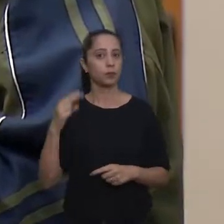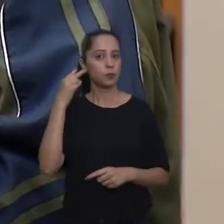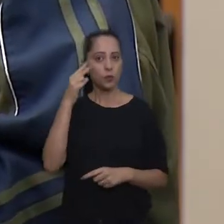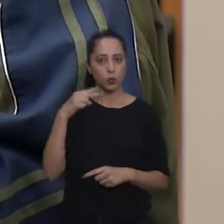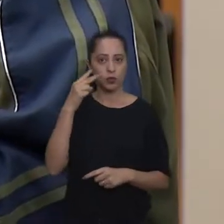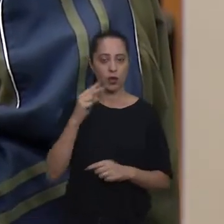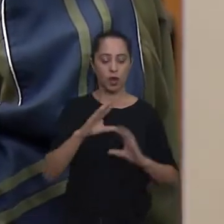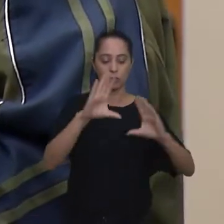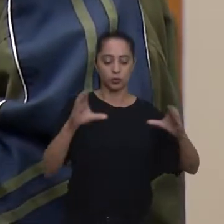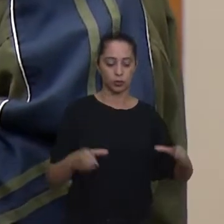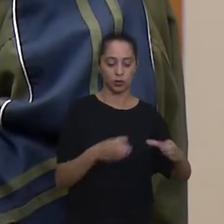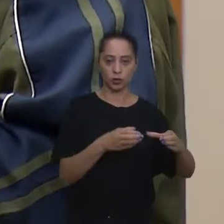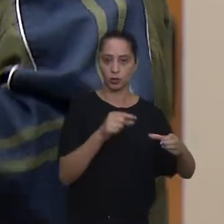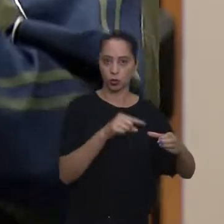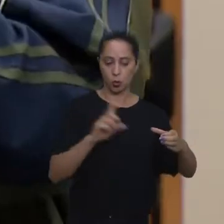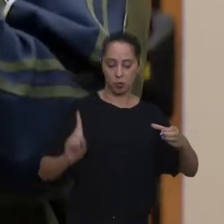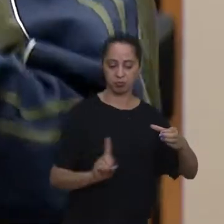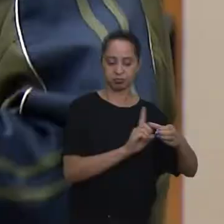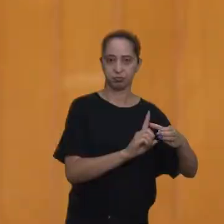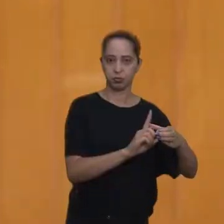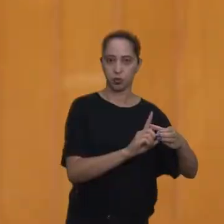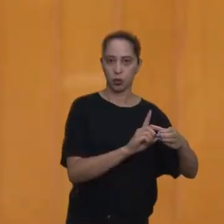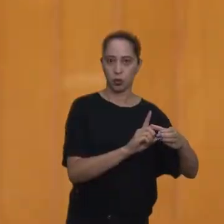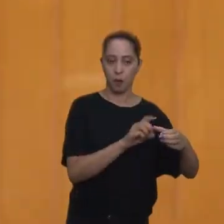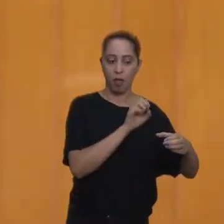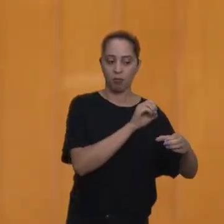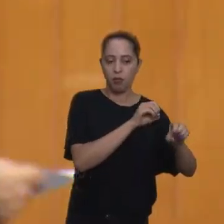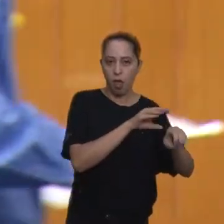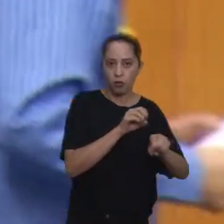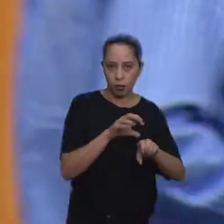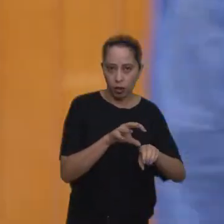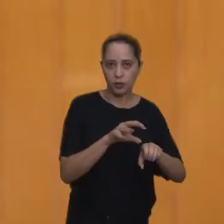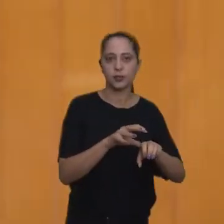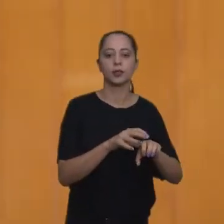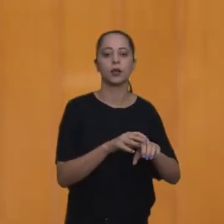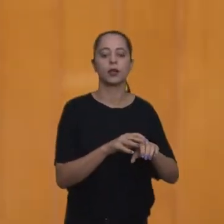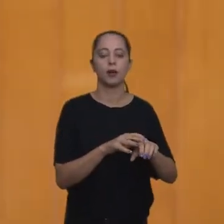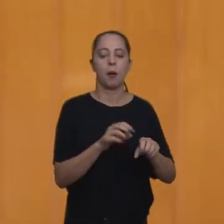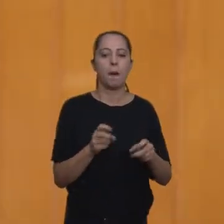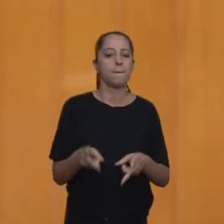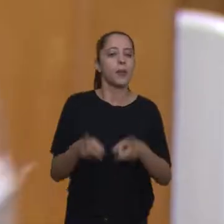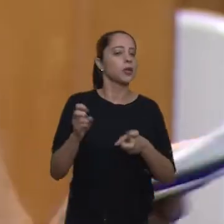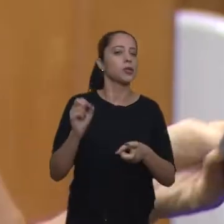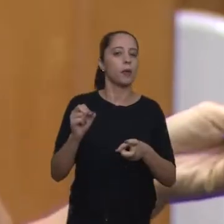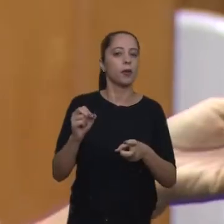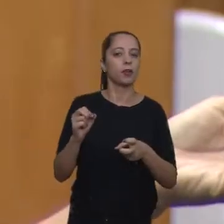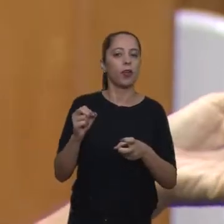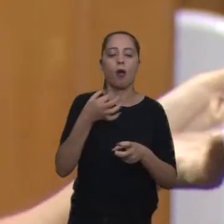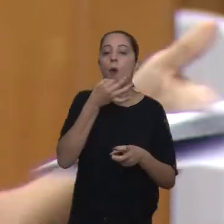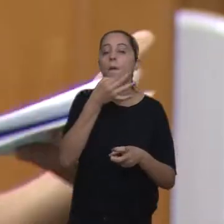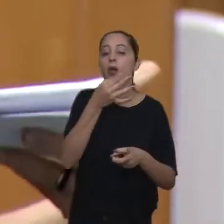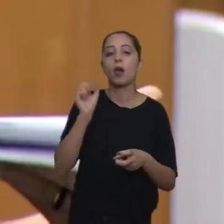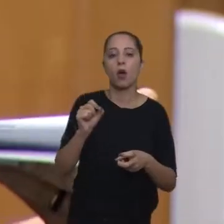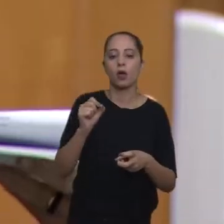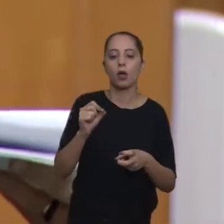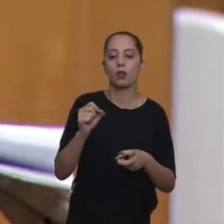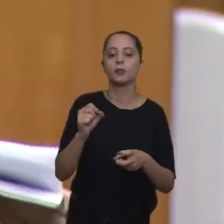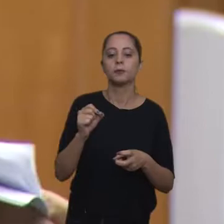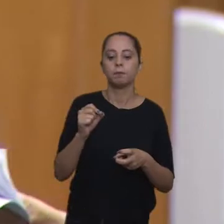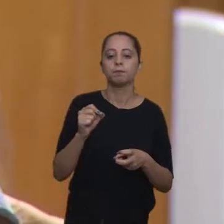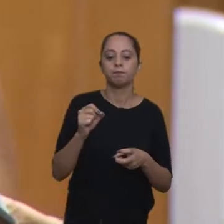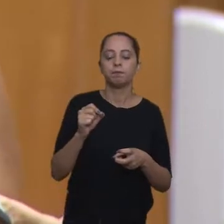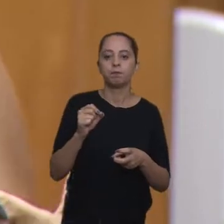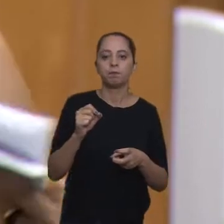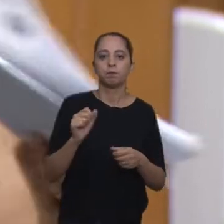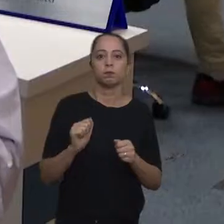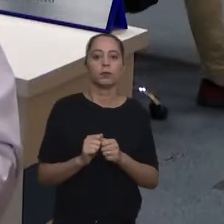os vereadores, membros da Comissão de Educação da Câmara, o trabalho educacional da Fundaz tem um grande peso na formação